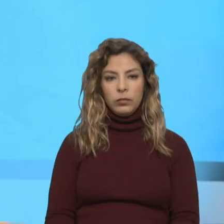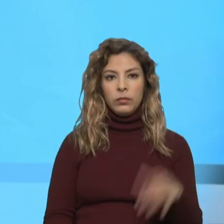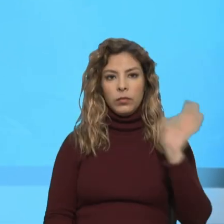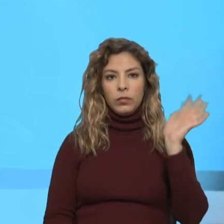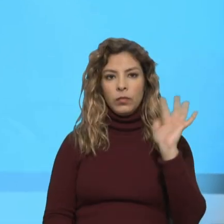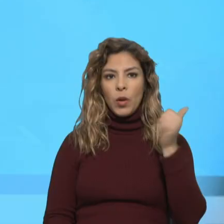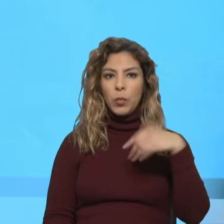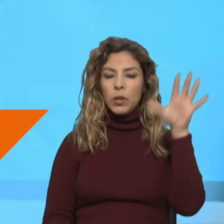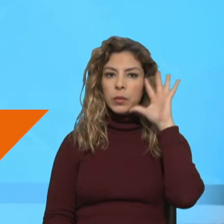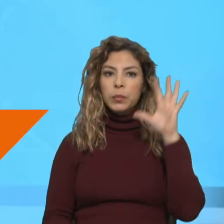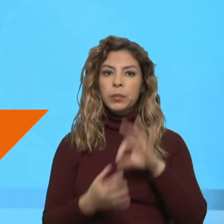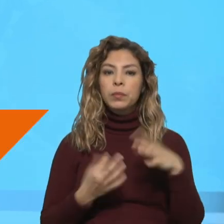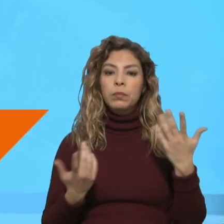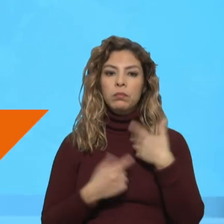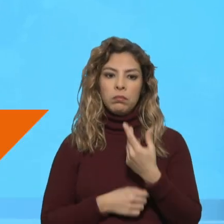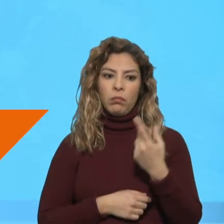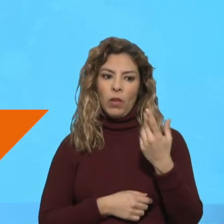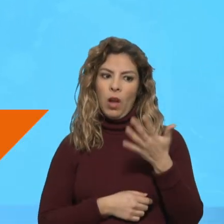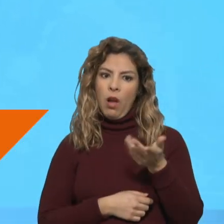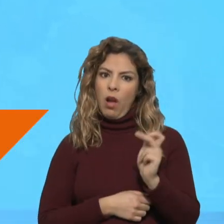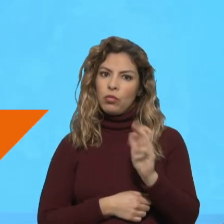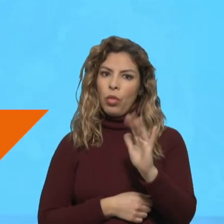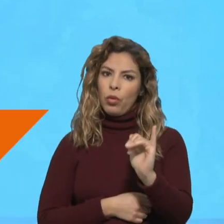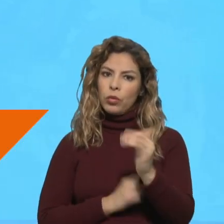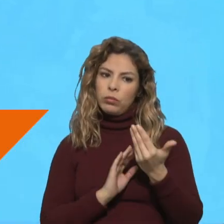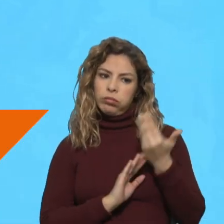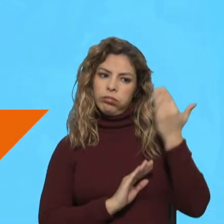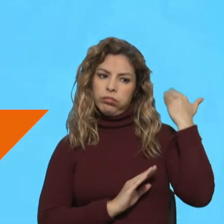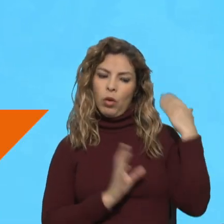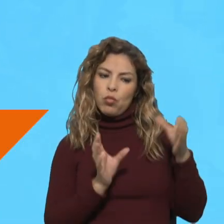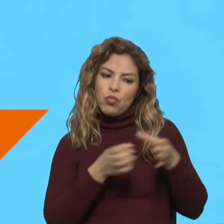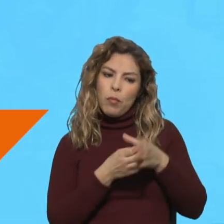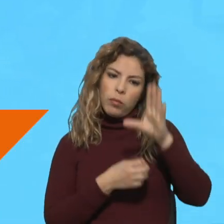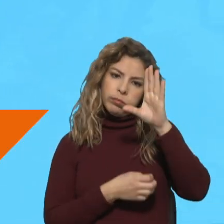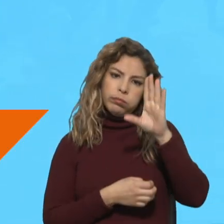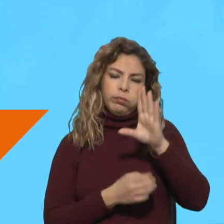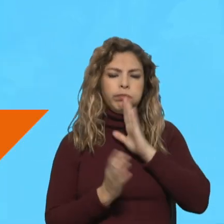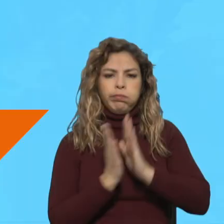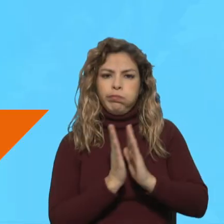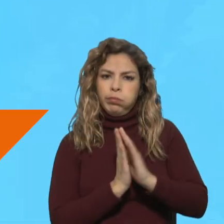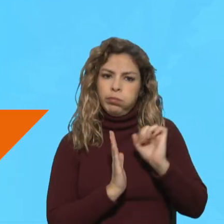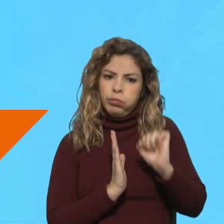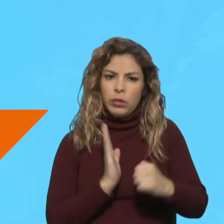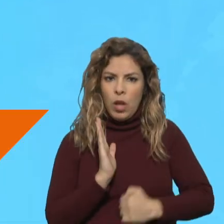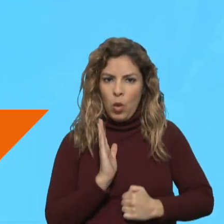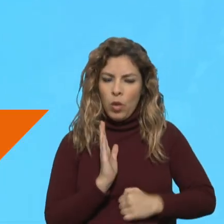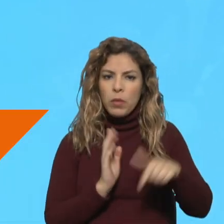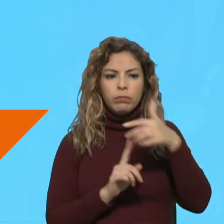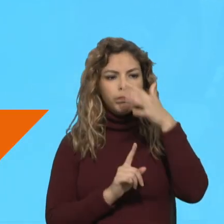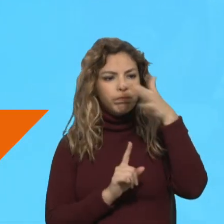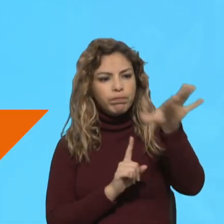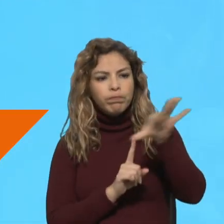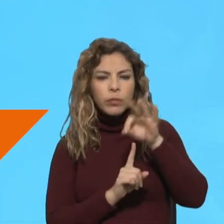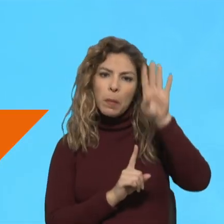Olá, muito boa tarde. Foi há 12 anos que o conclave escolhia um cardeal argentino para sucessor de